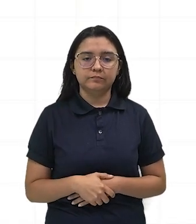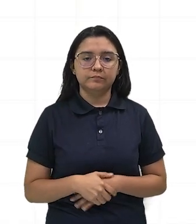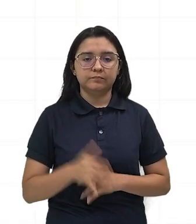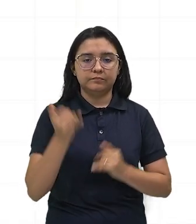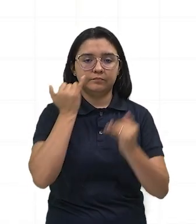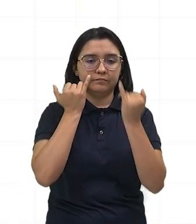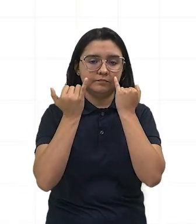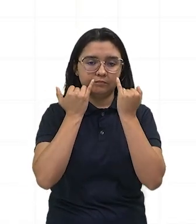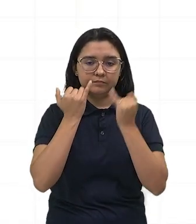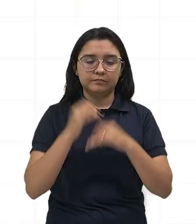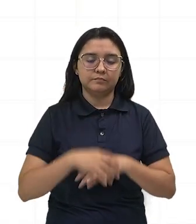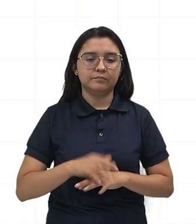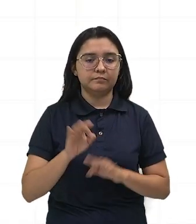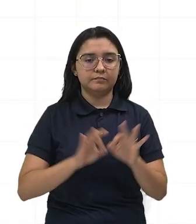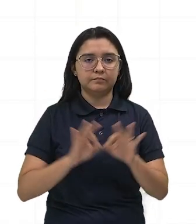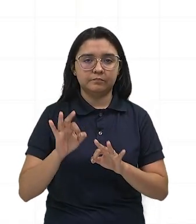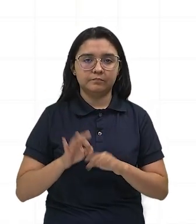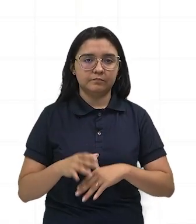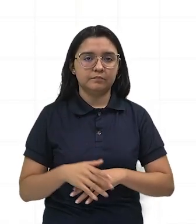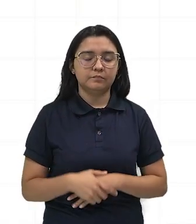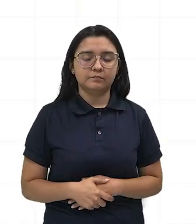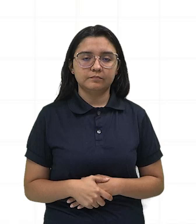dos dados. Ok?